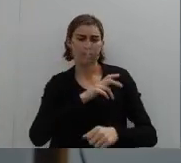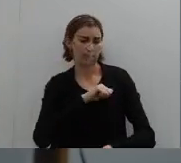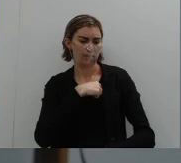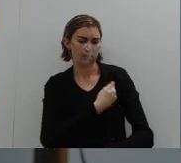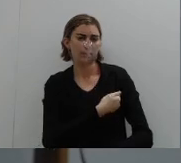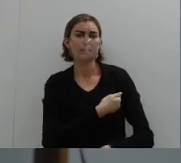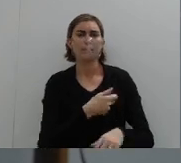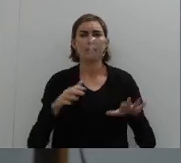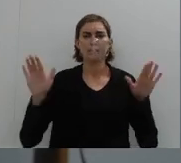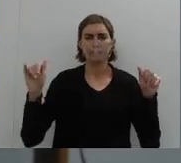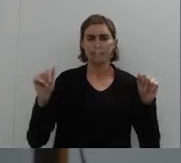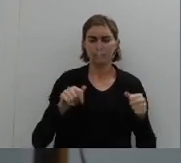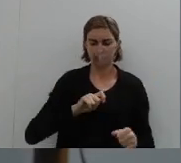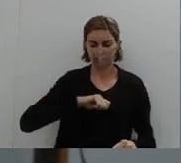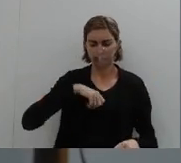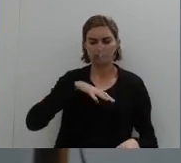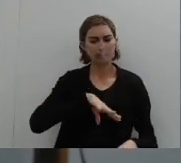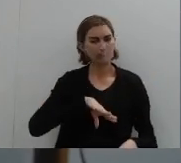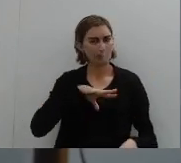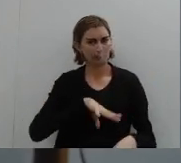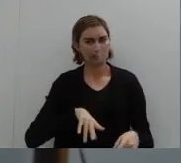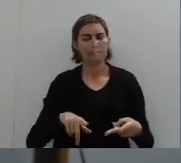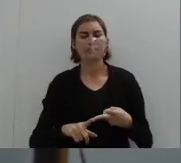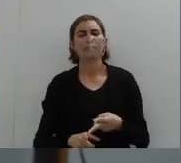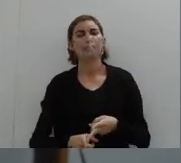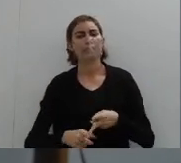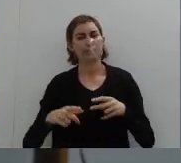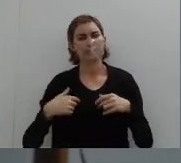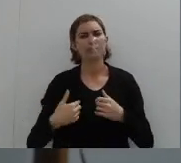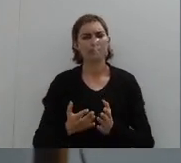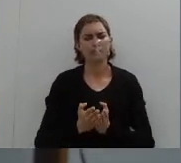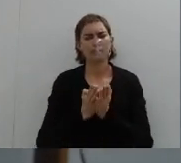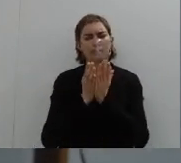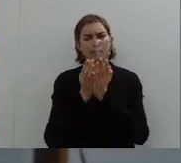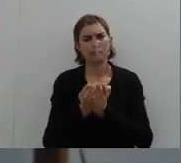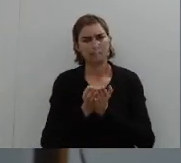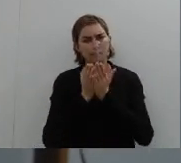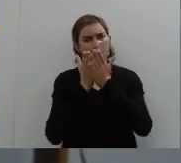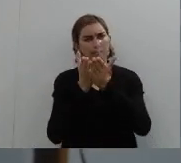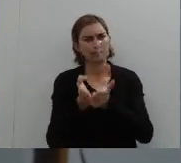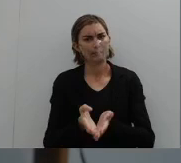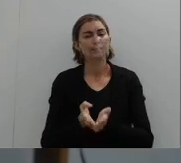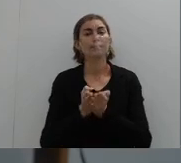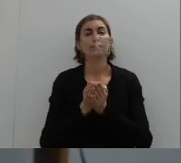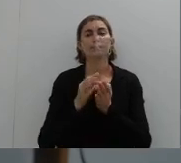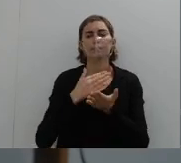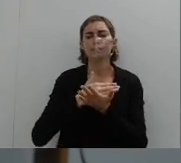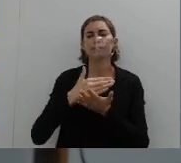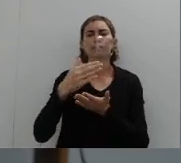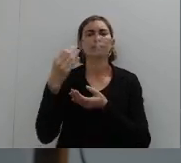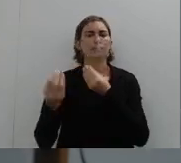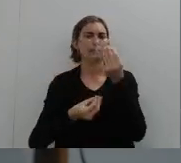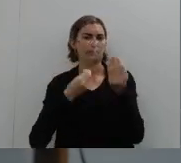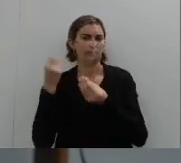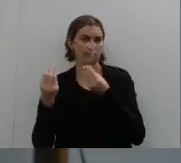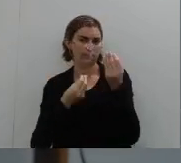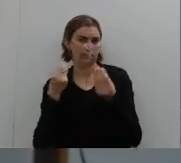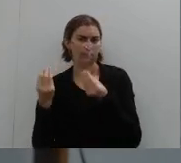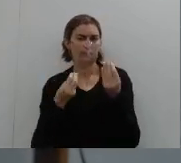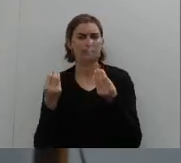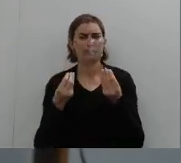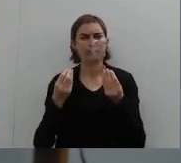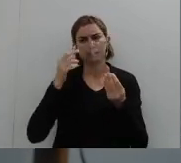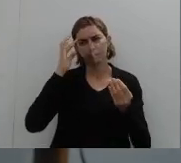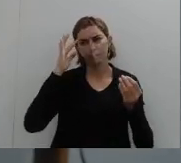portugueses. Ok. As grandes navegações, ela vem através de